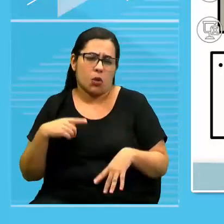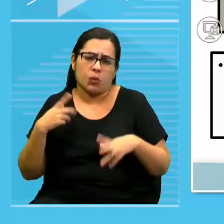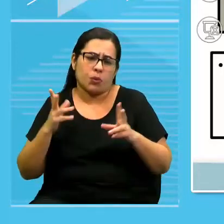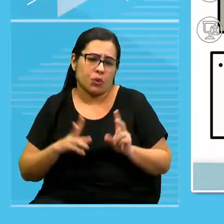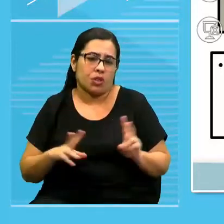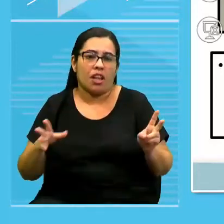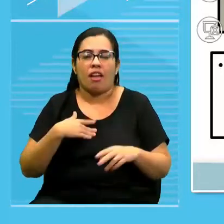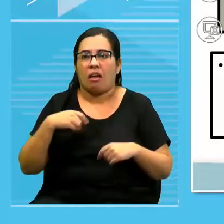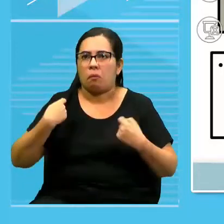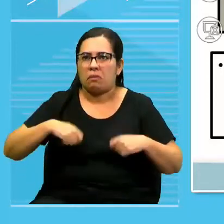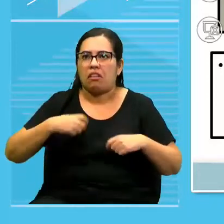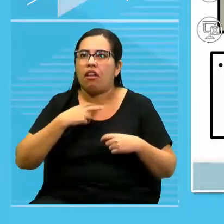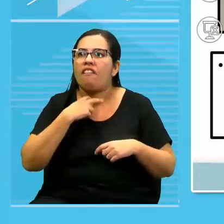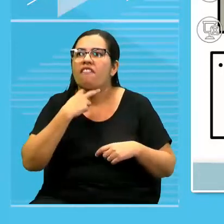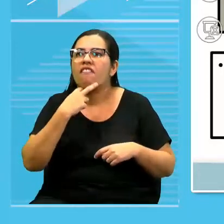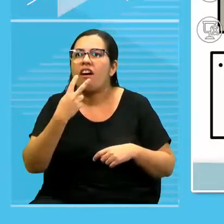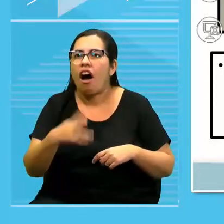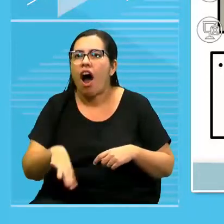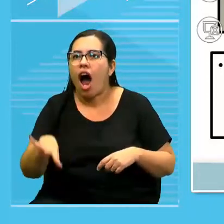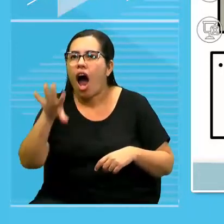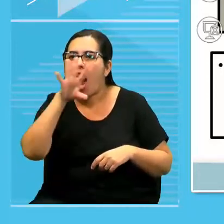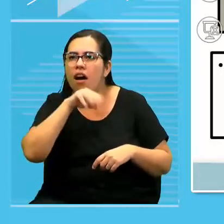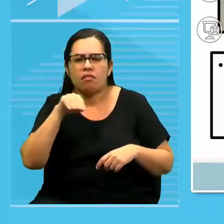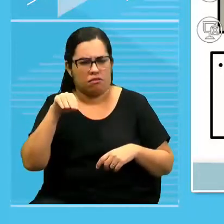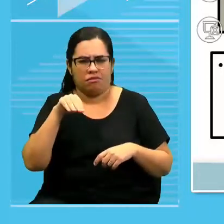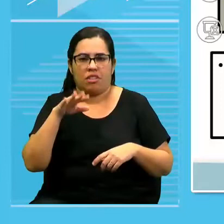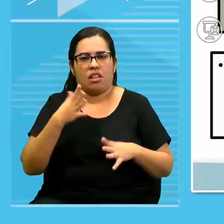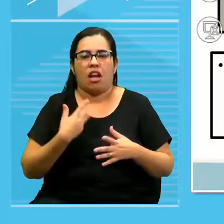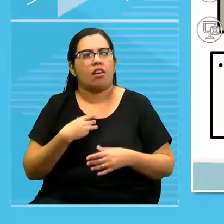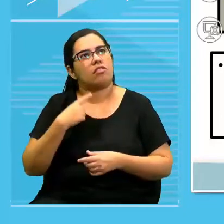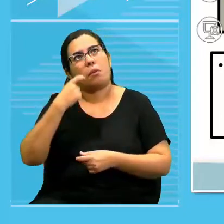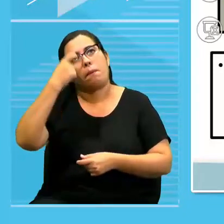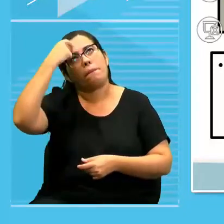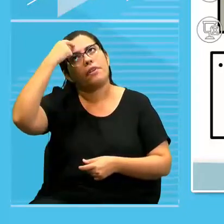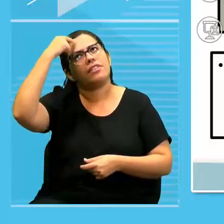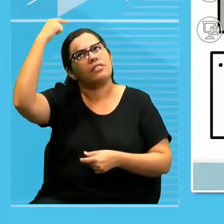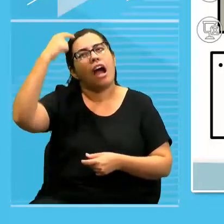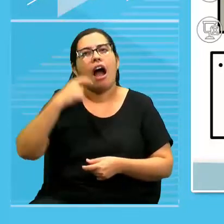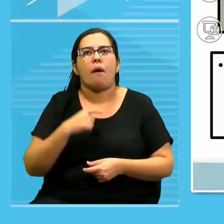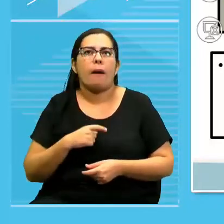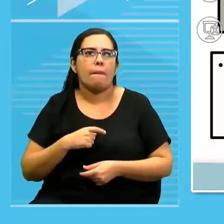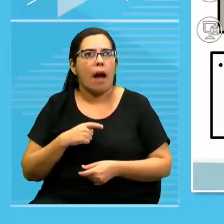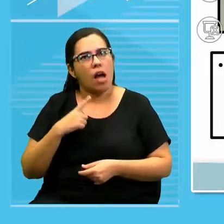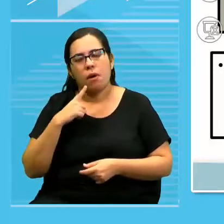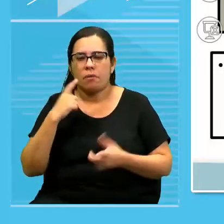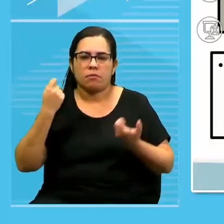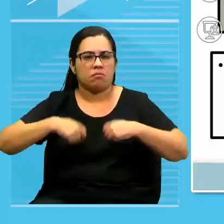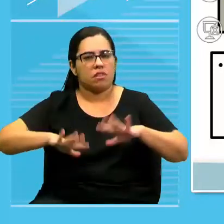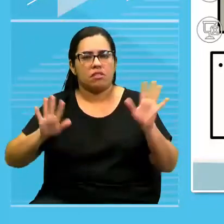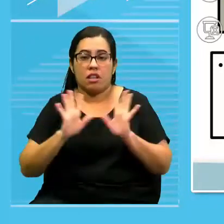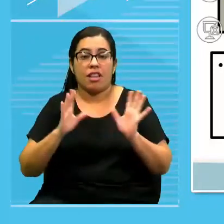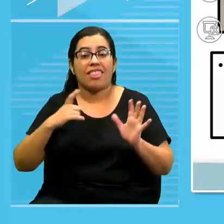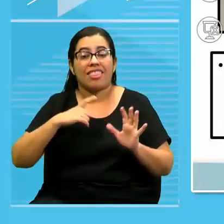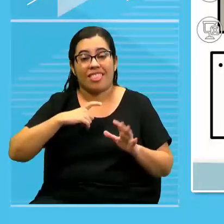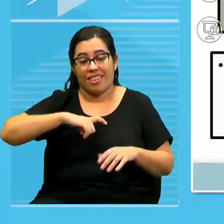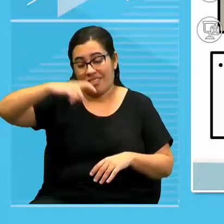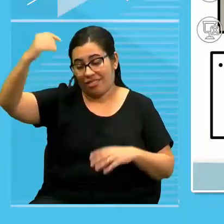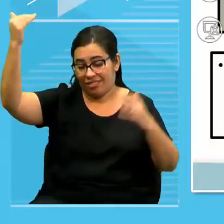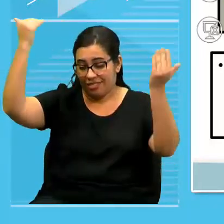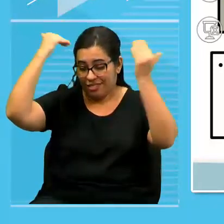preciso falar para tu ouvir né que a gente diz ah tô só pensando alto não mas a gente tem algo aqui